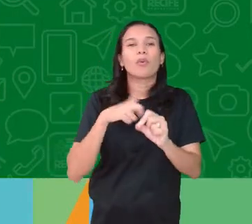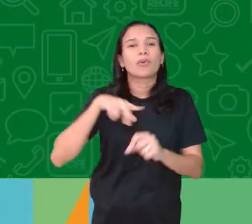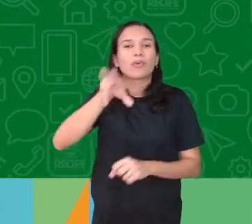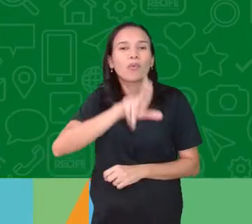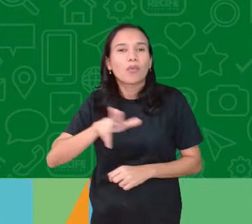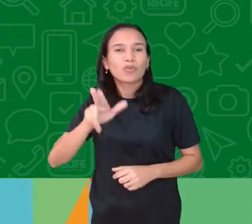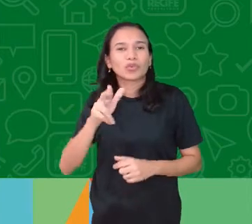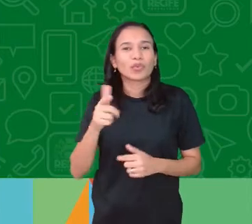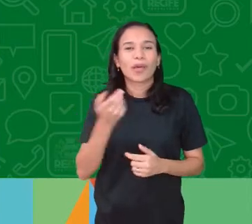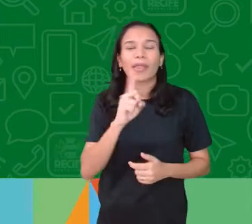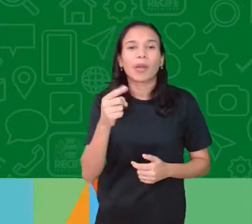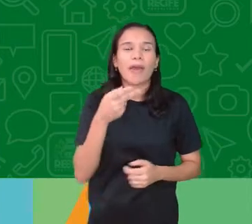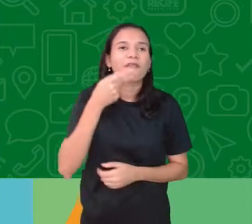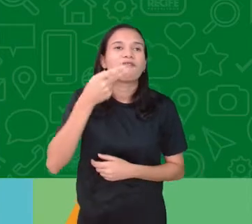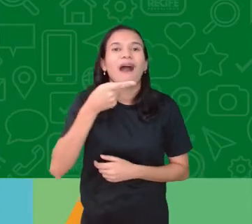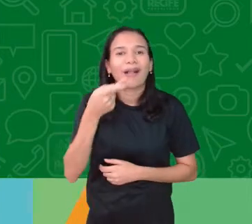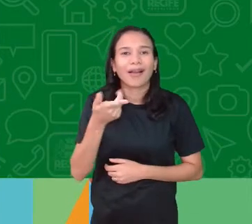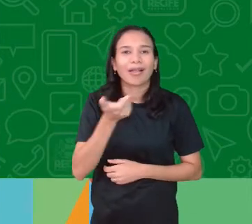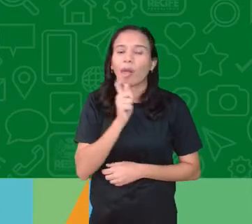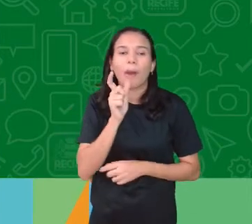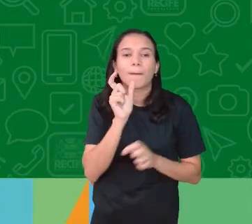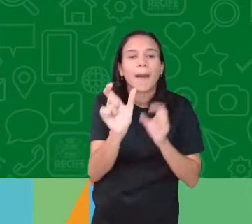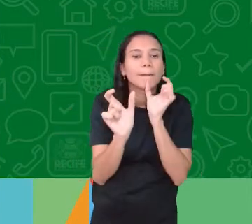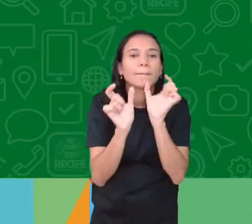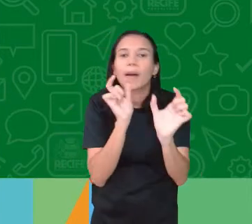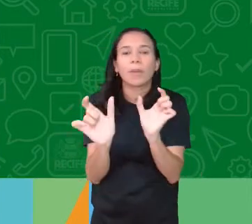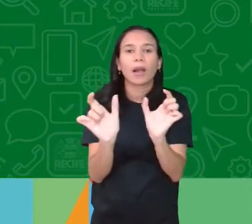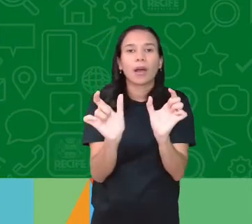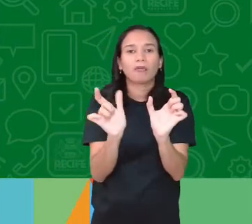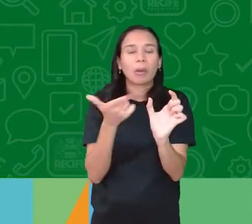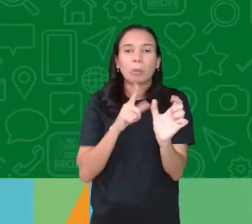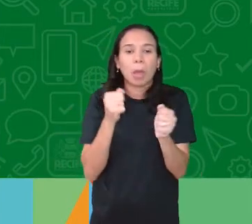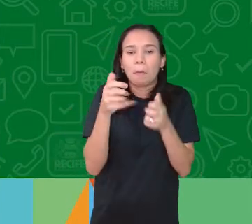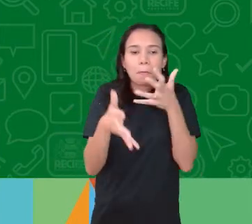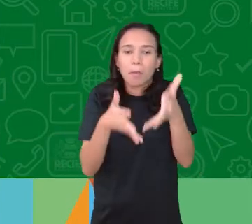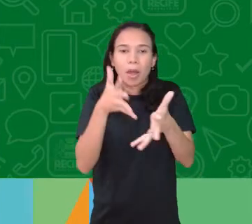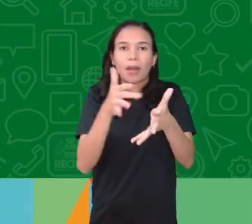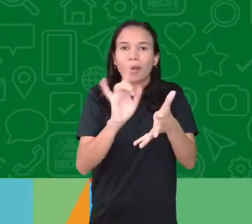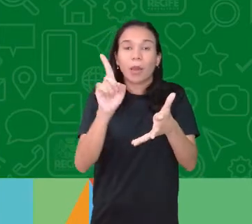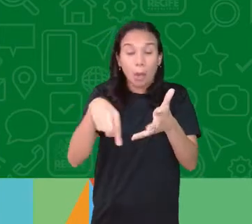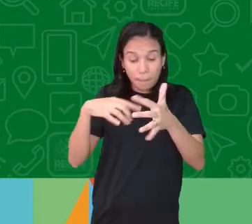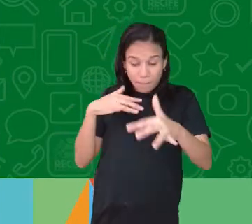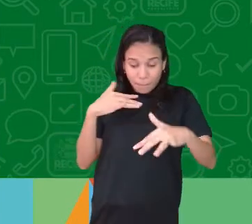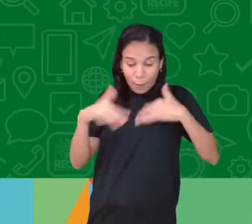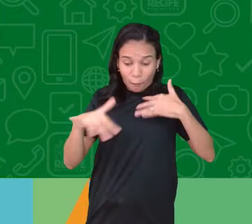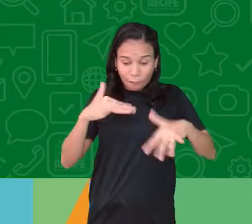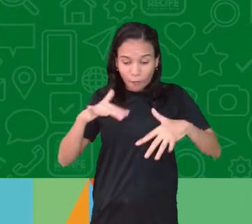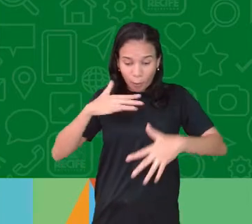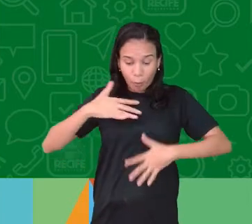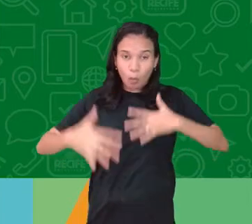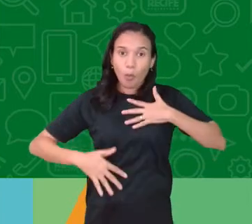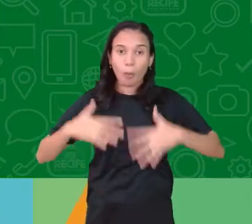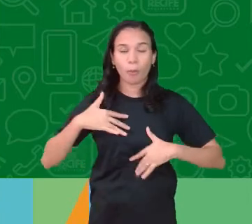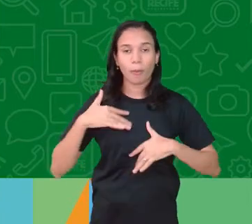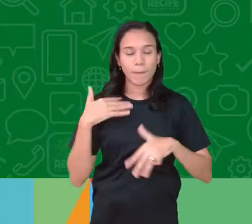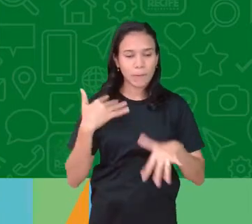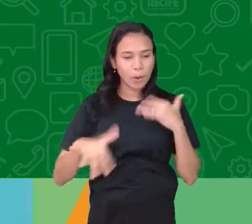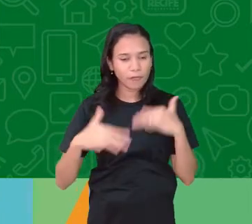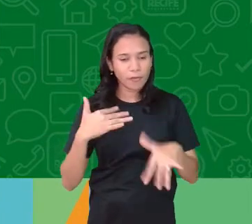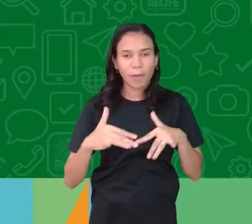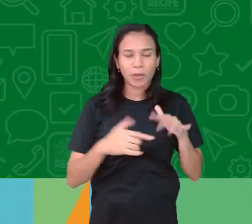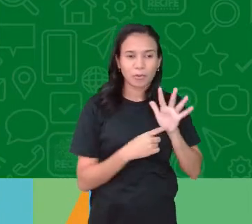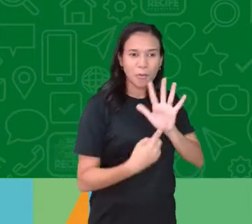ela não é falada, é uma linguagem que é transmitida através dos nossos movimentos. E aí que podem ser movimentos que